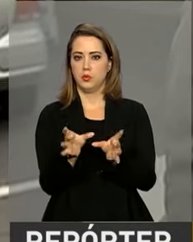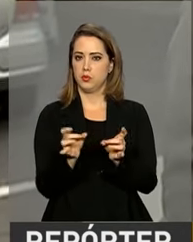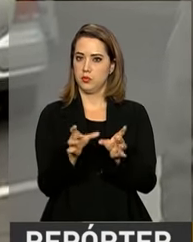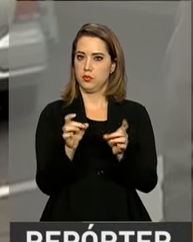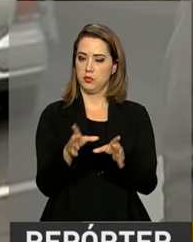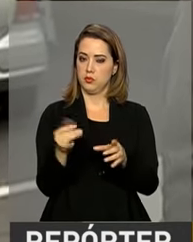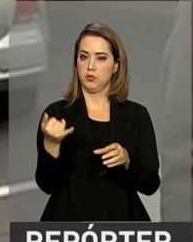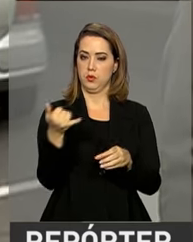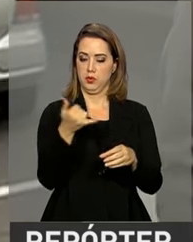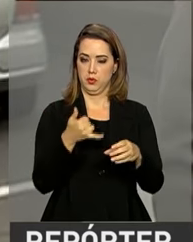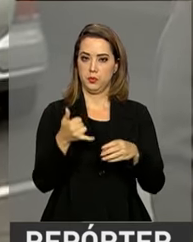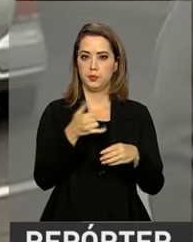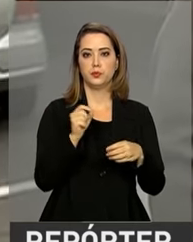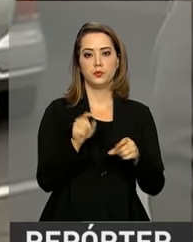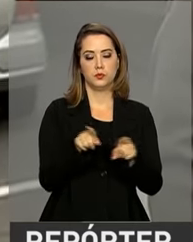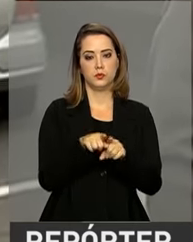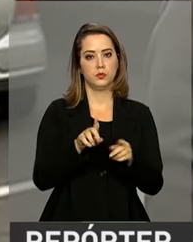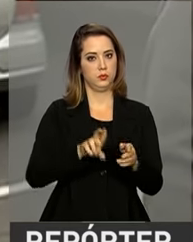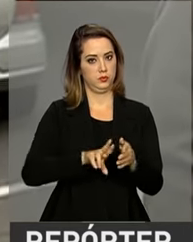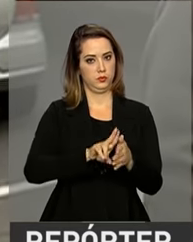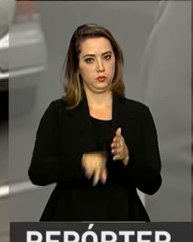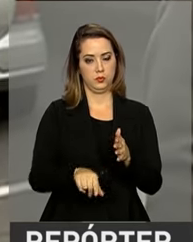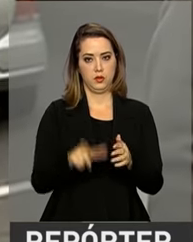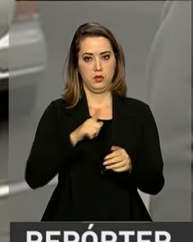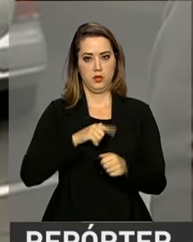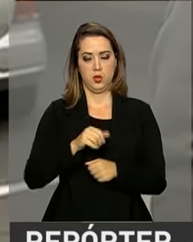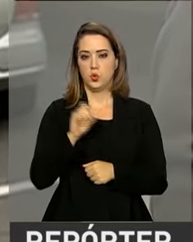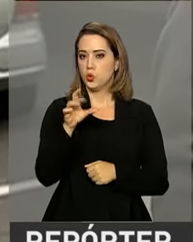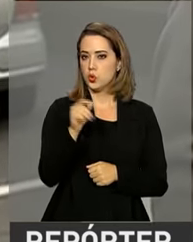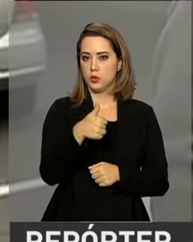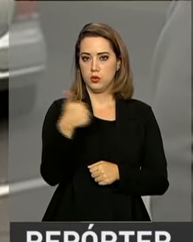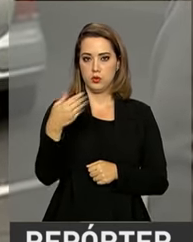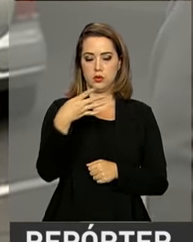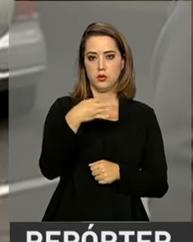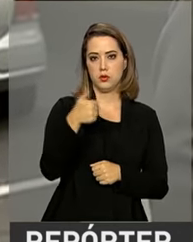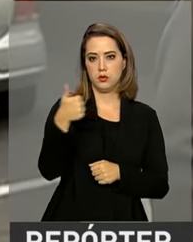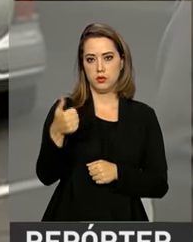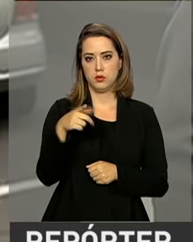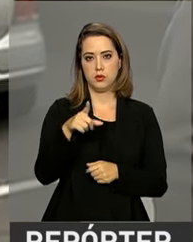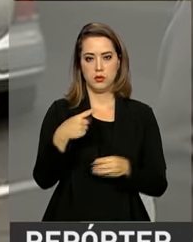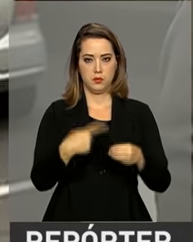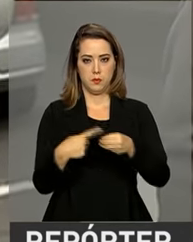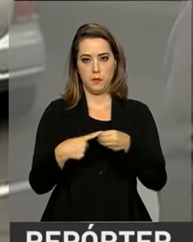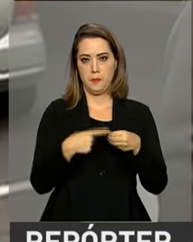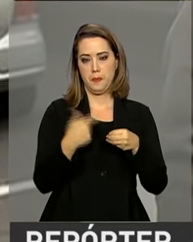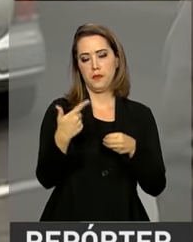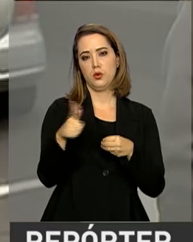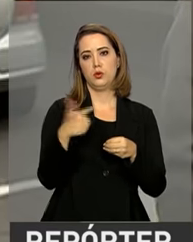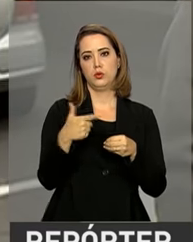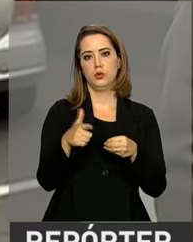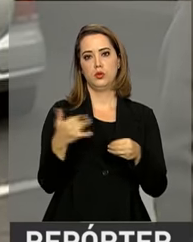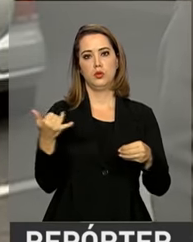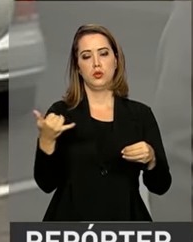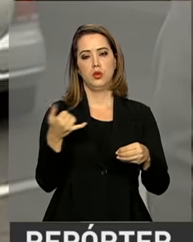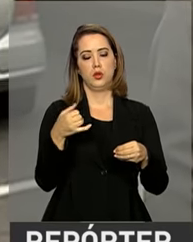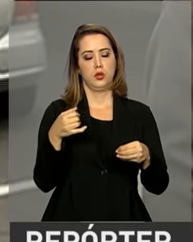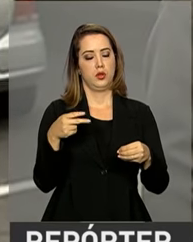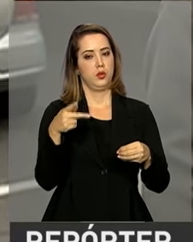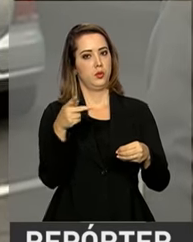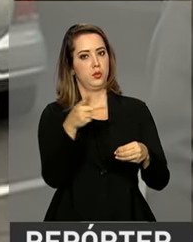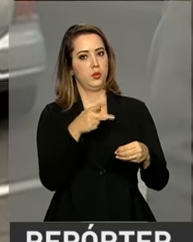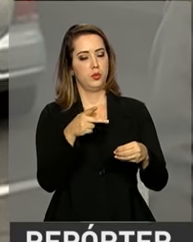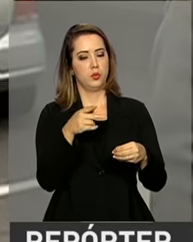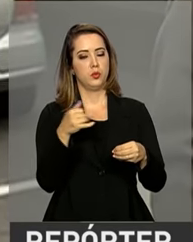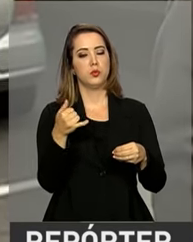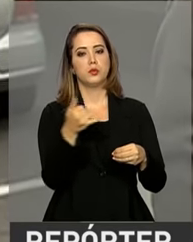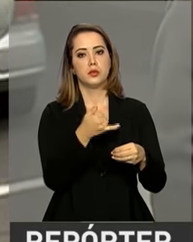Apenas 131 cidades não contam com um posto de abastecimento como esse. Com base em dados da Agência Nacional do Petróleo, o IBGE